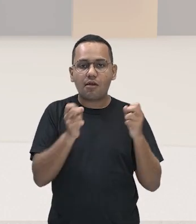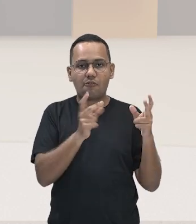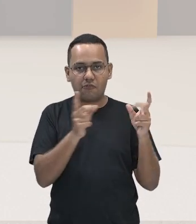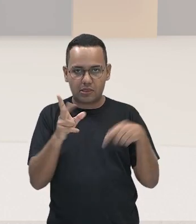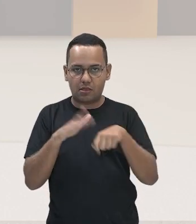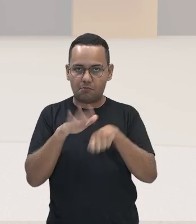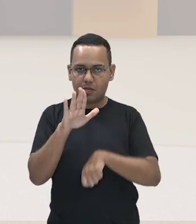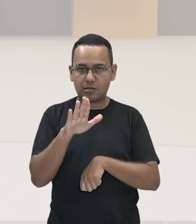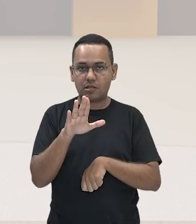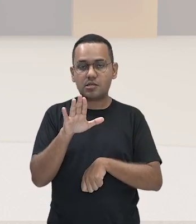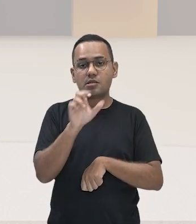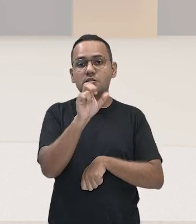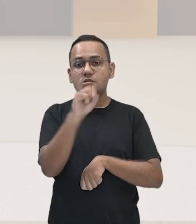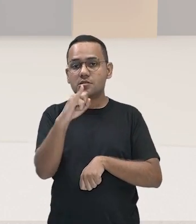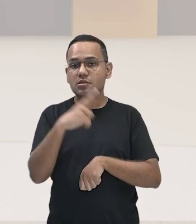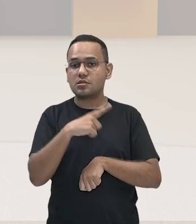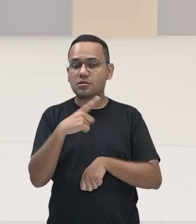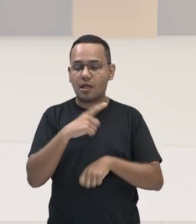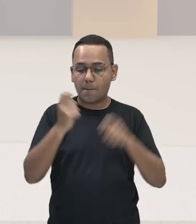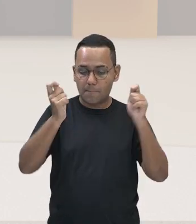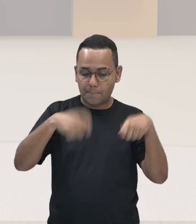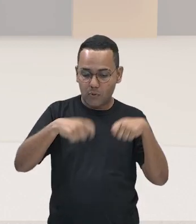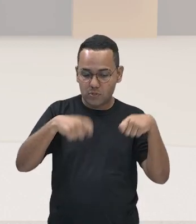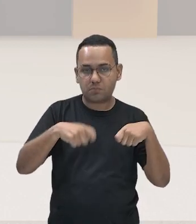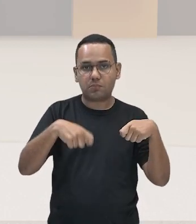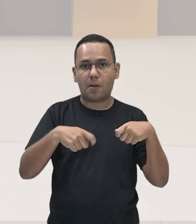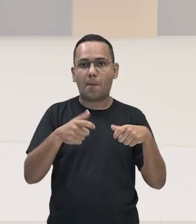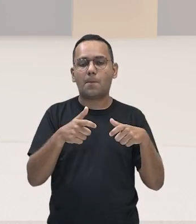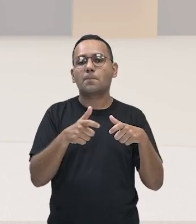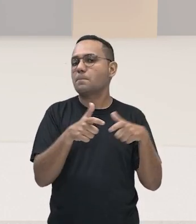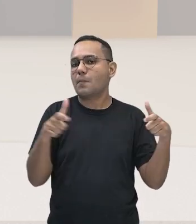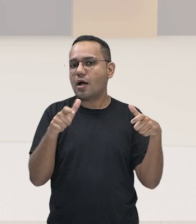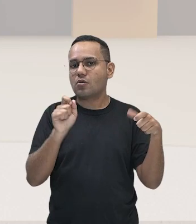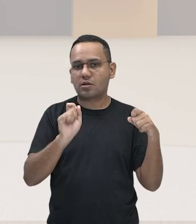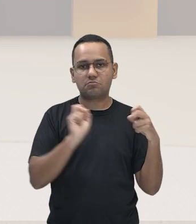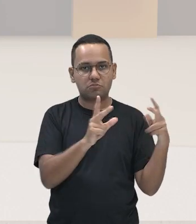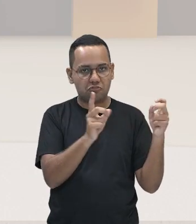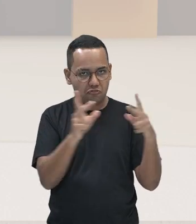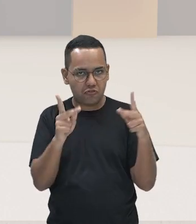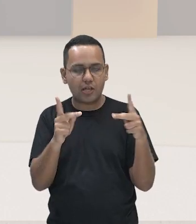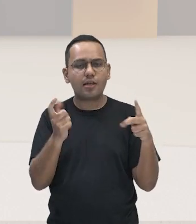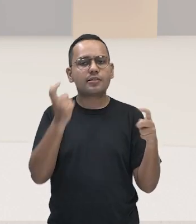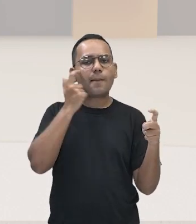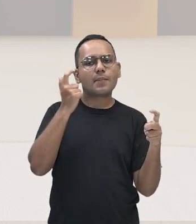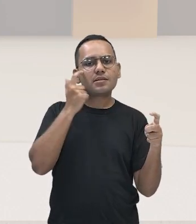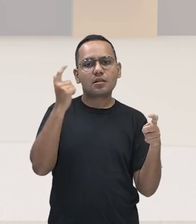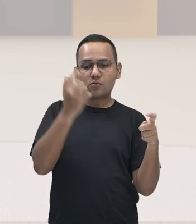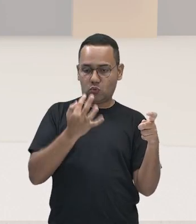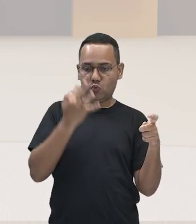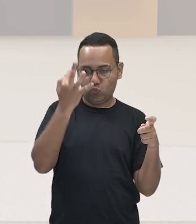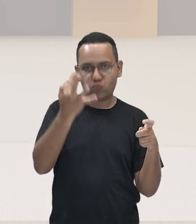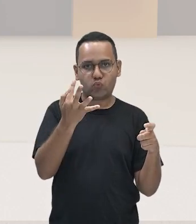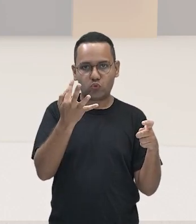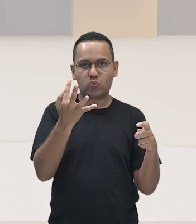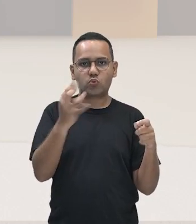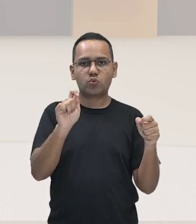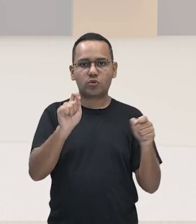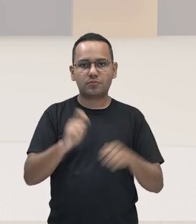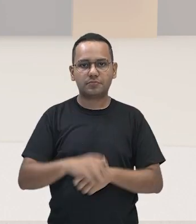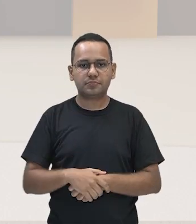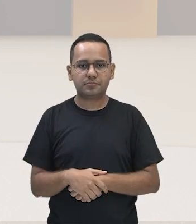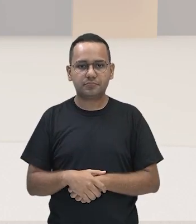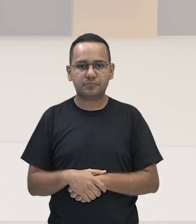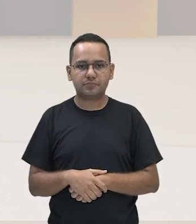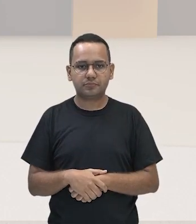se ele consegue uma capacidade maior de entrega, ou então maior de produção, ele já está prevendo que ele vai conseguir uma produção maior. Então,